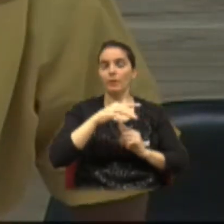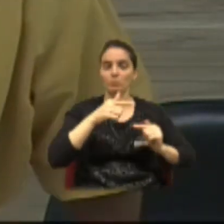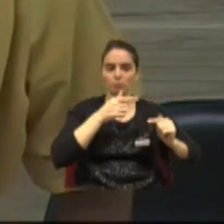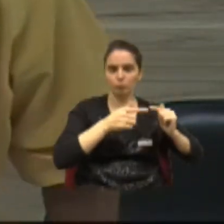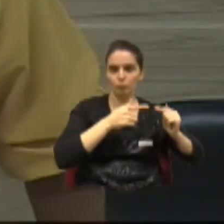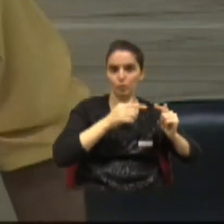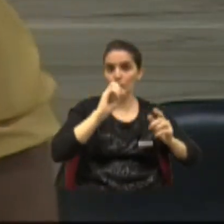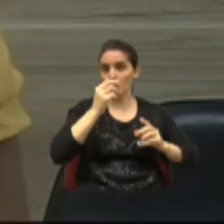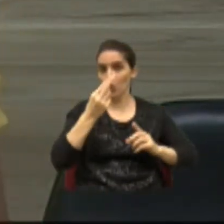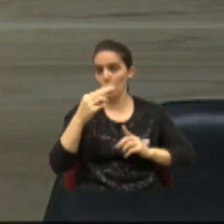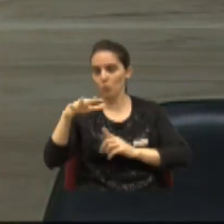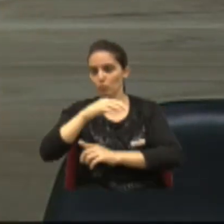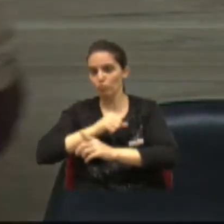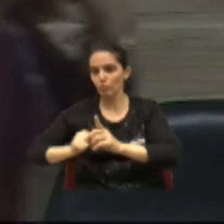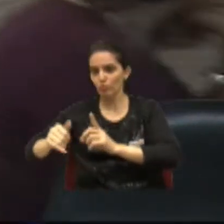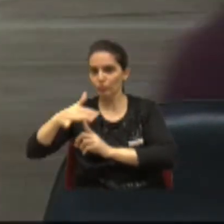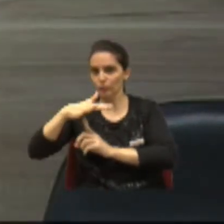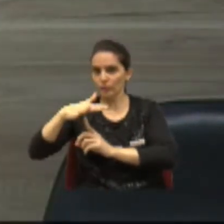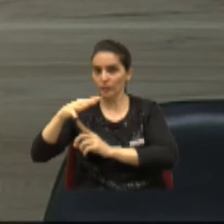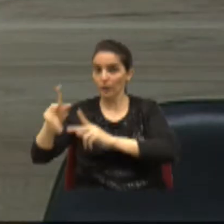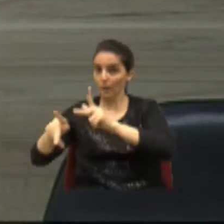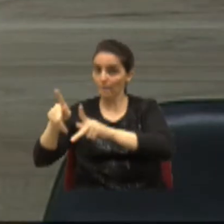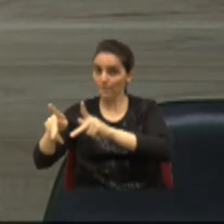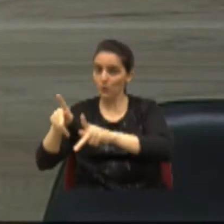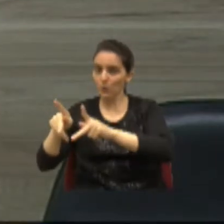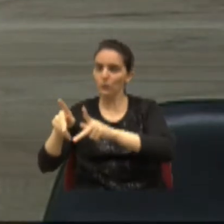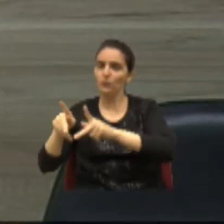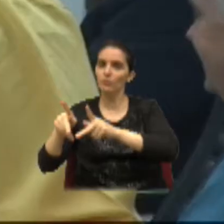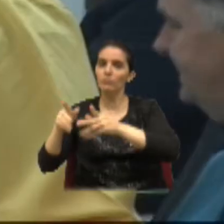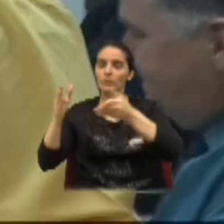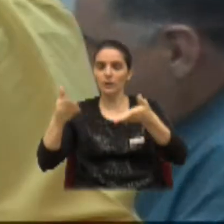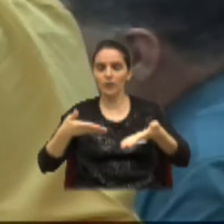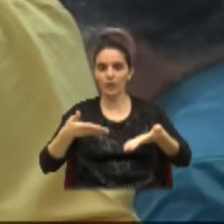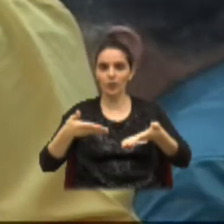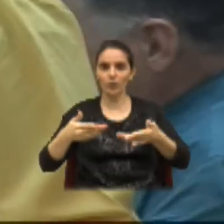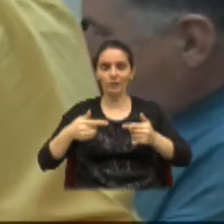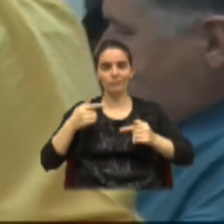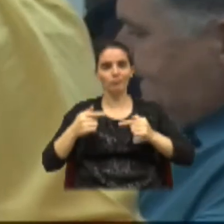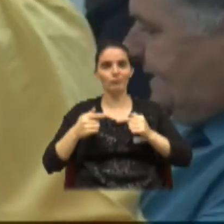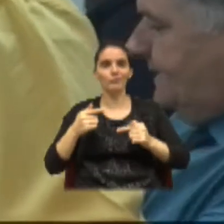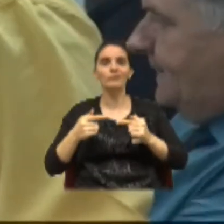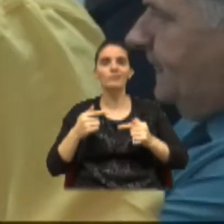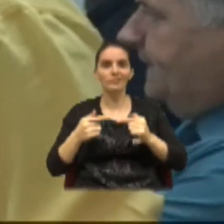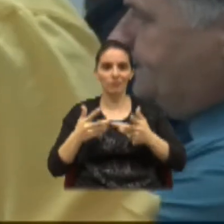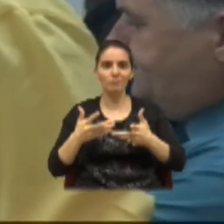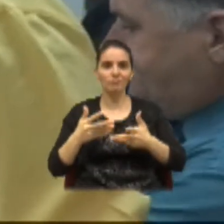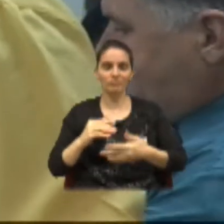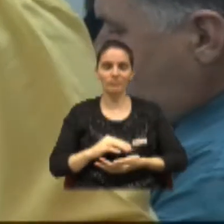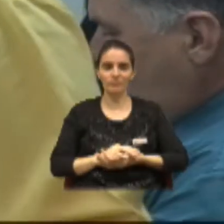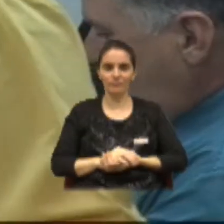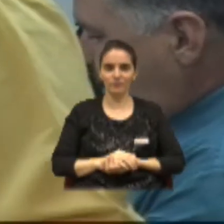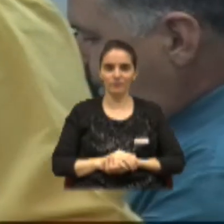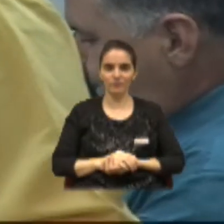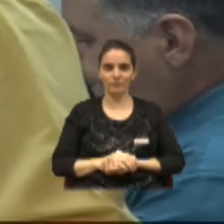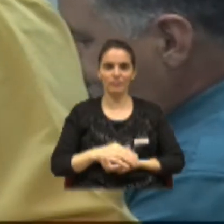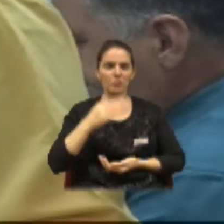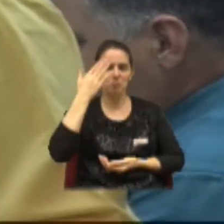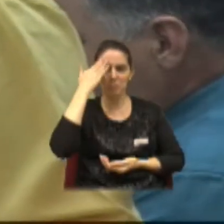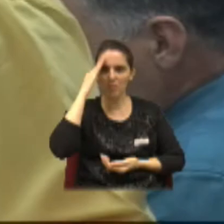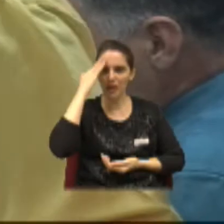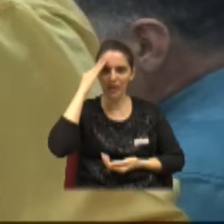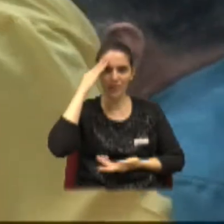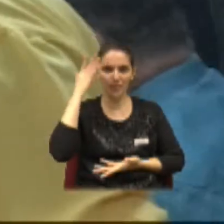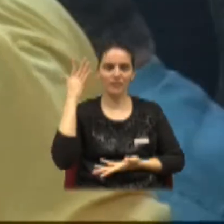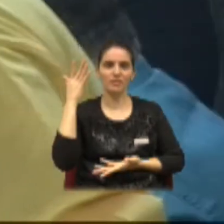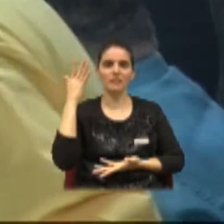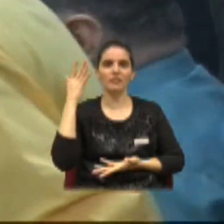quanto na sociedade civil, podemos abrir um espaço de discussão para que possamos entender